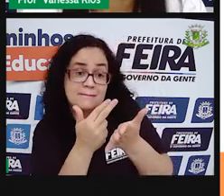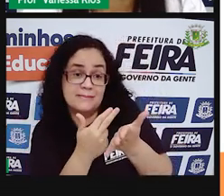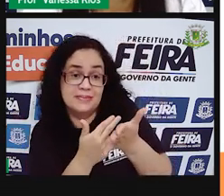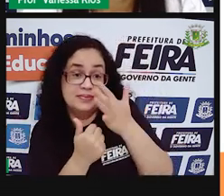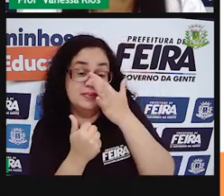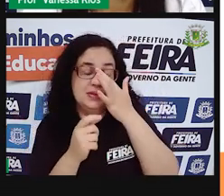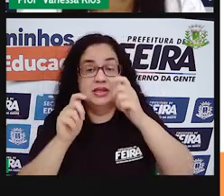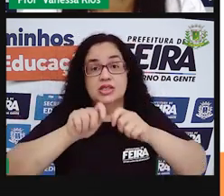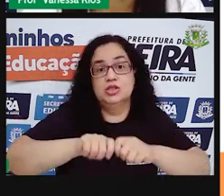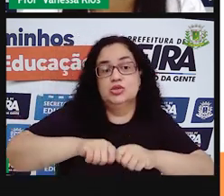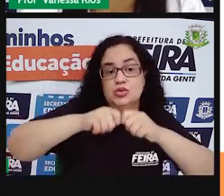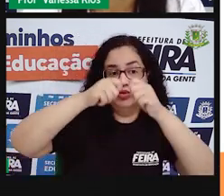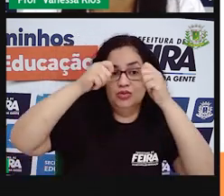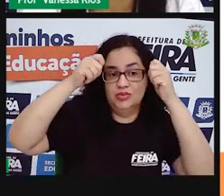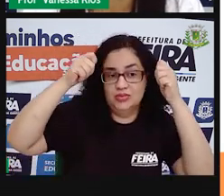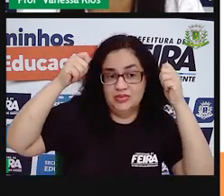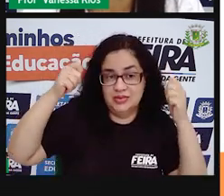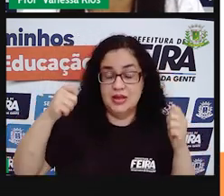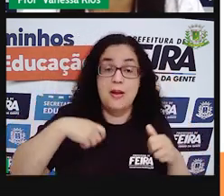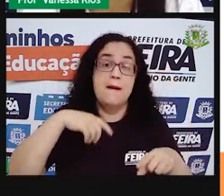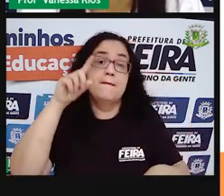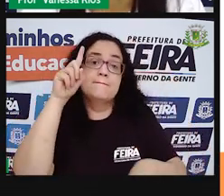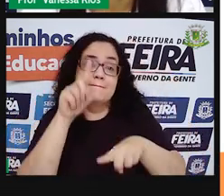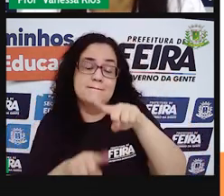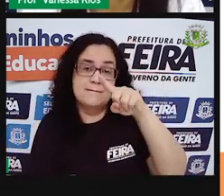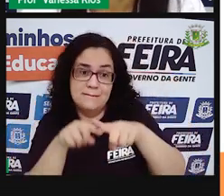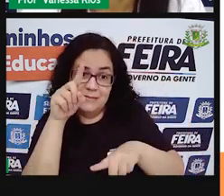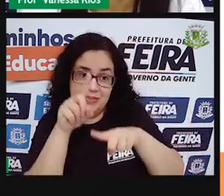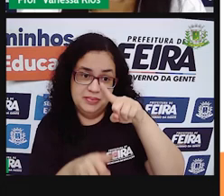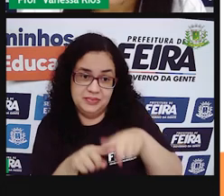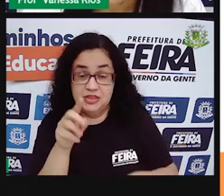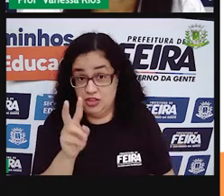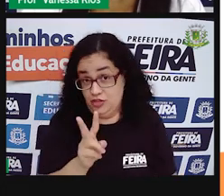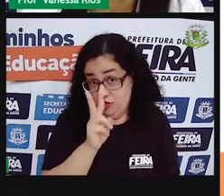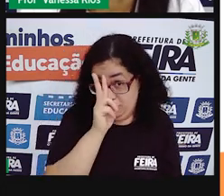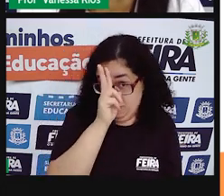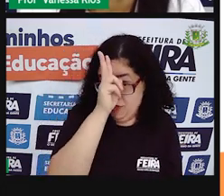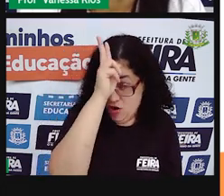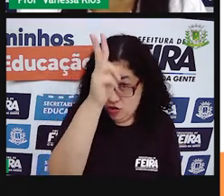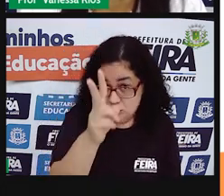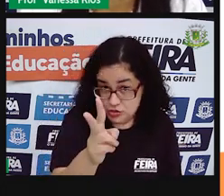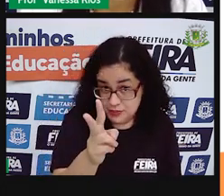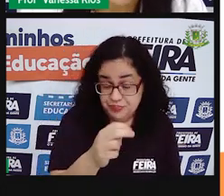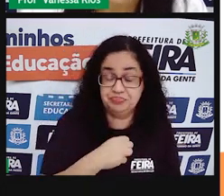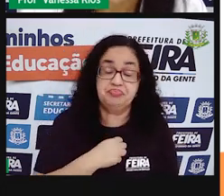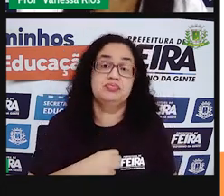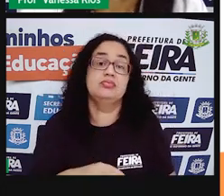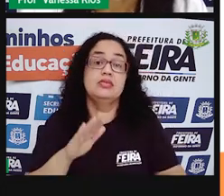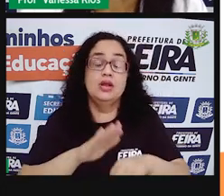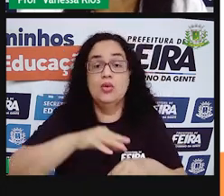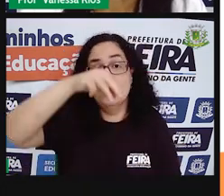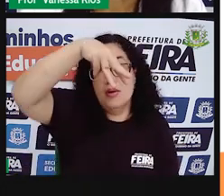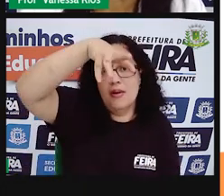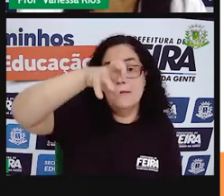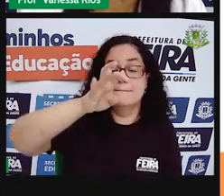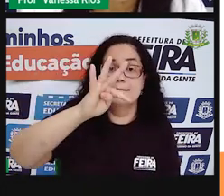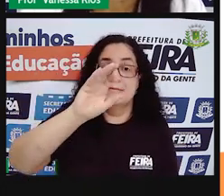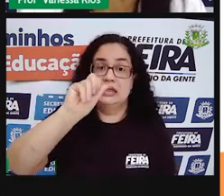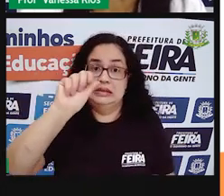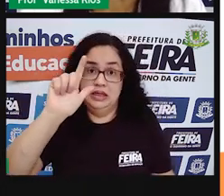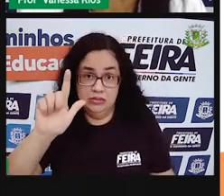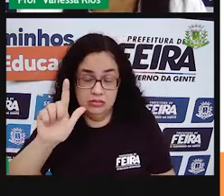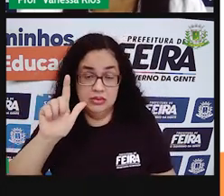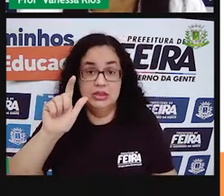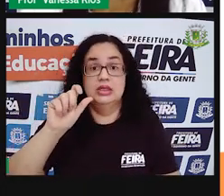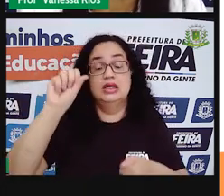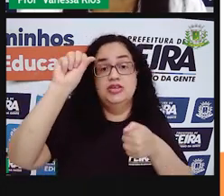sendo arrebentada, uma corrente que é de um material, né, muito forte, é um metal, normalmente são feitas de metais,